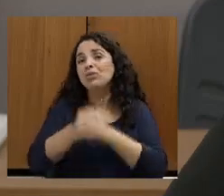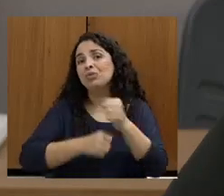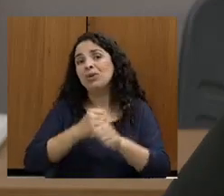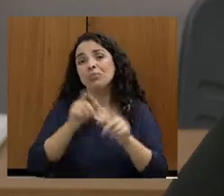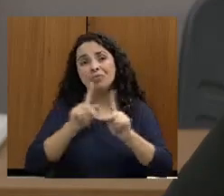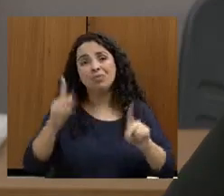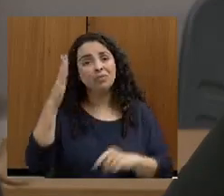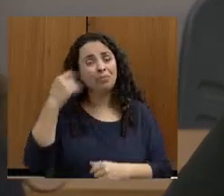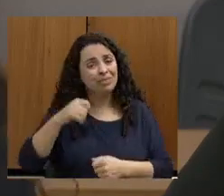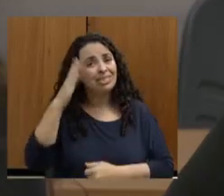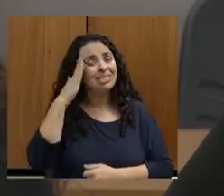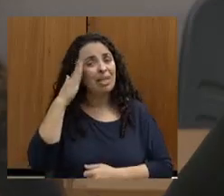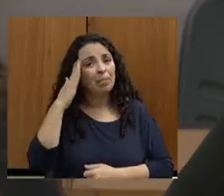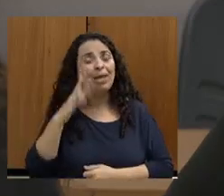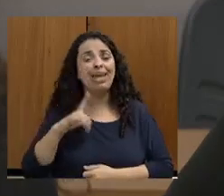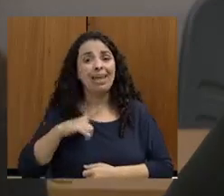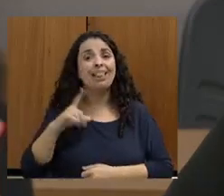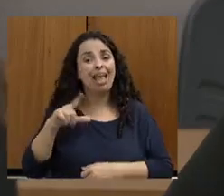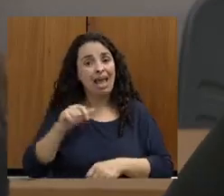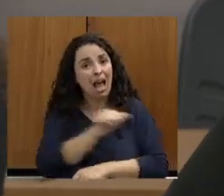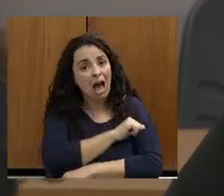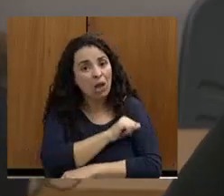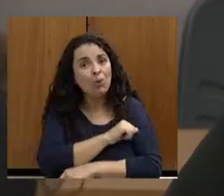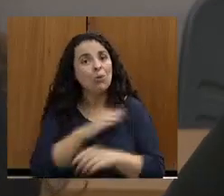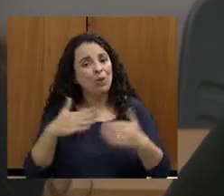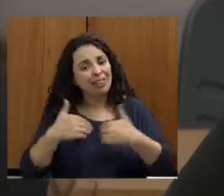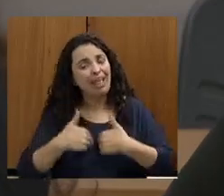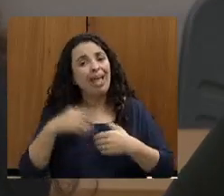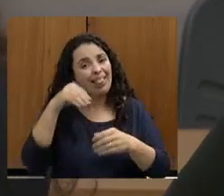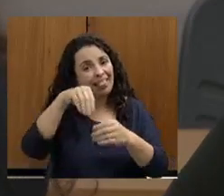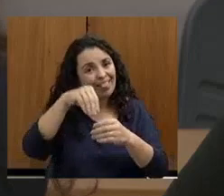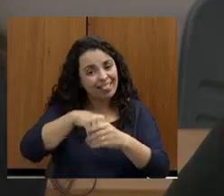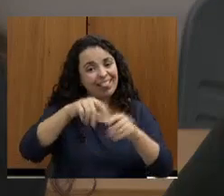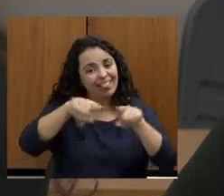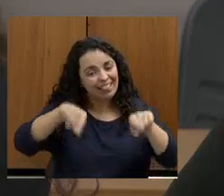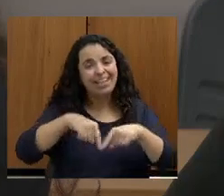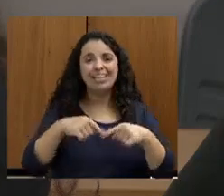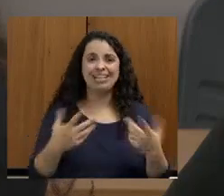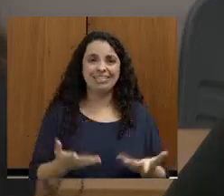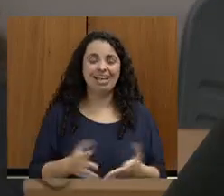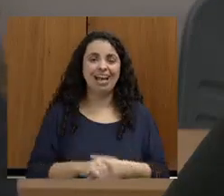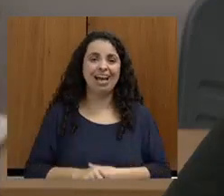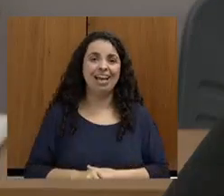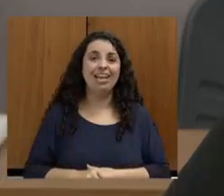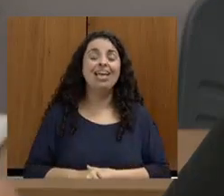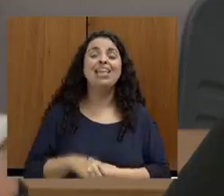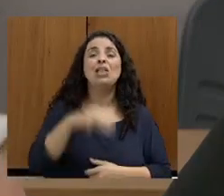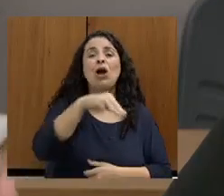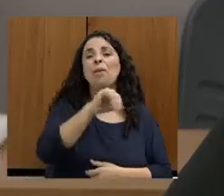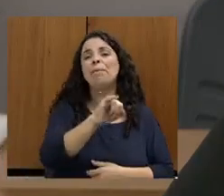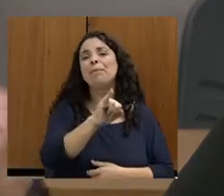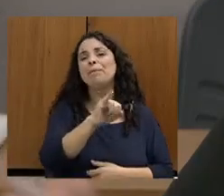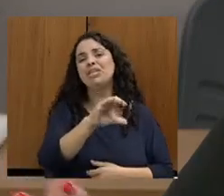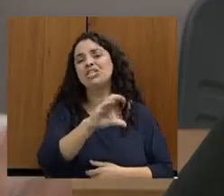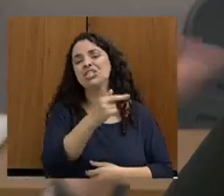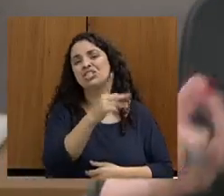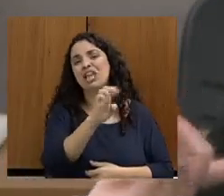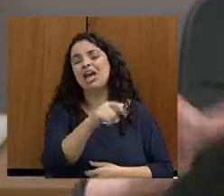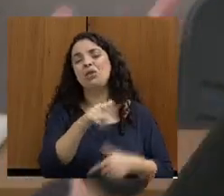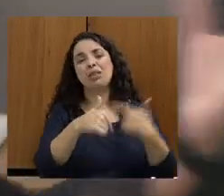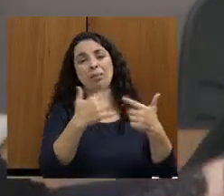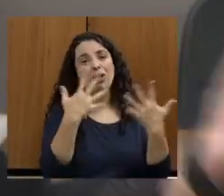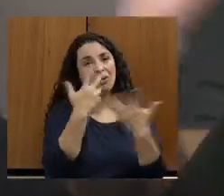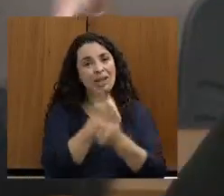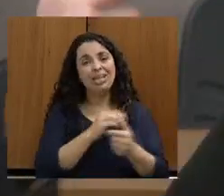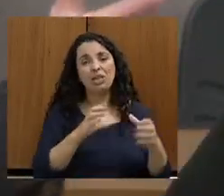Então, é isso que eu estou aberta para quem quiser. Nós estamos aí, a Michelle faz um trabalho lindo lá na comissão, nós temos... Nós fazemos muita